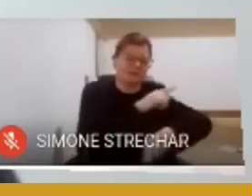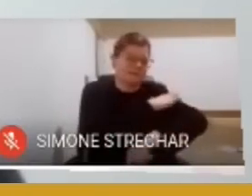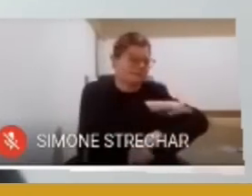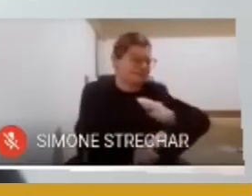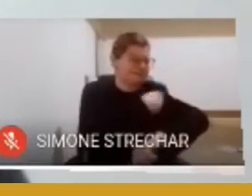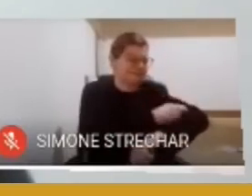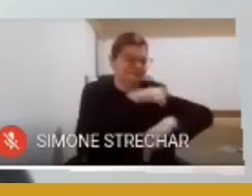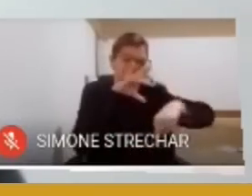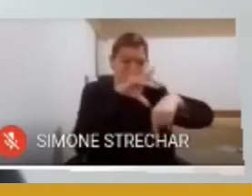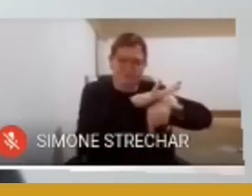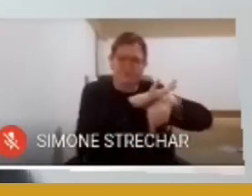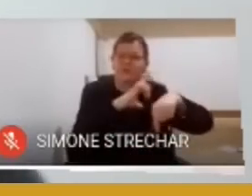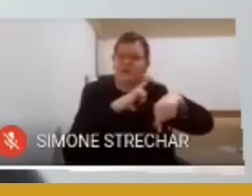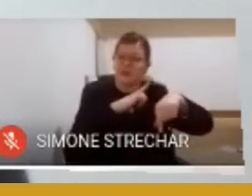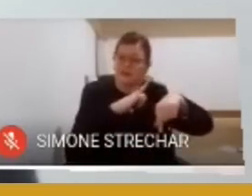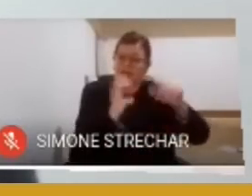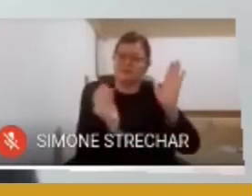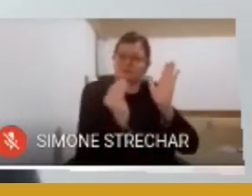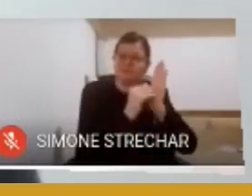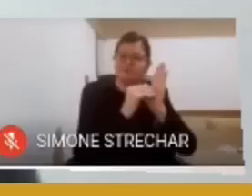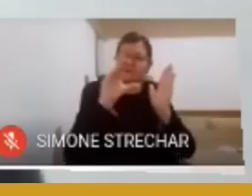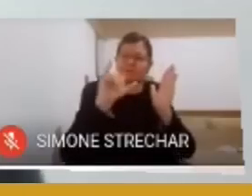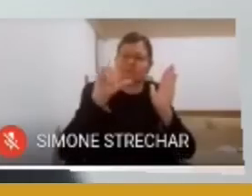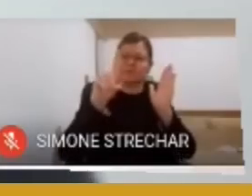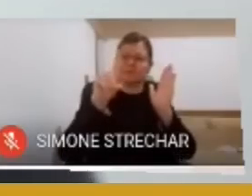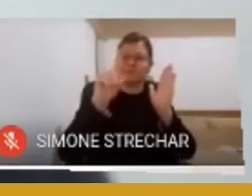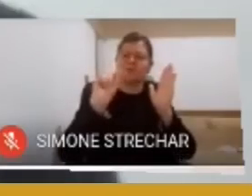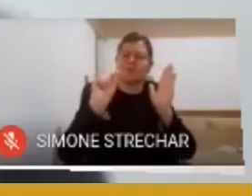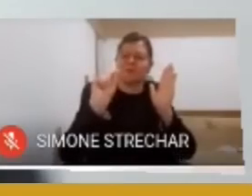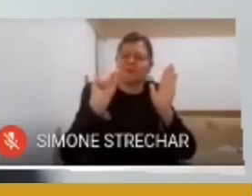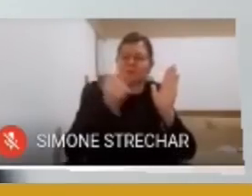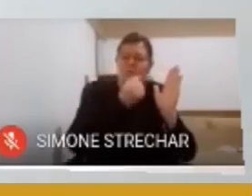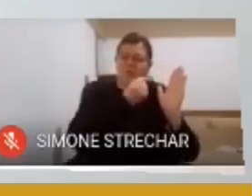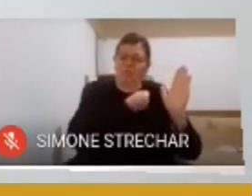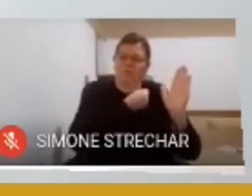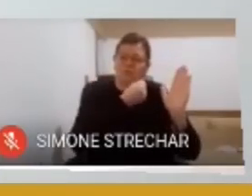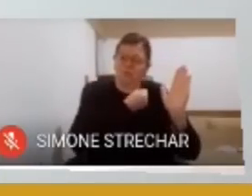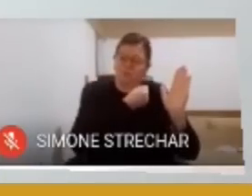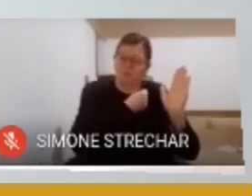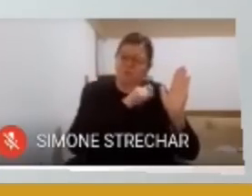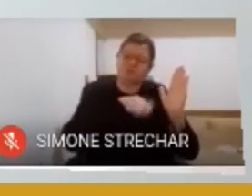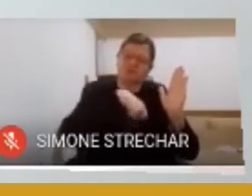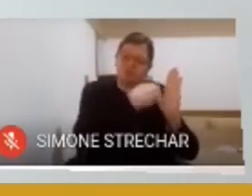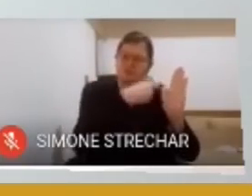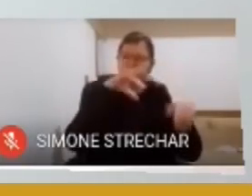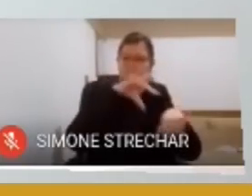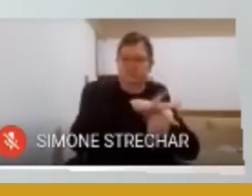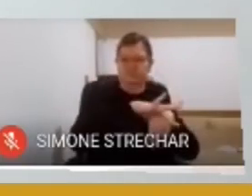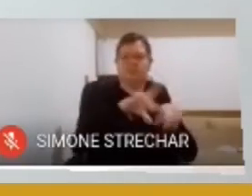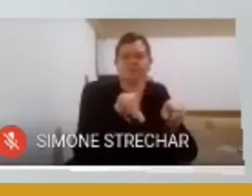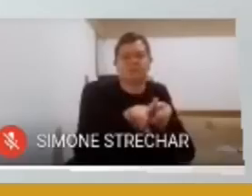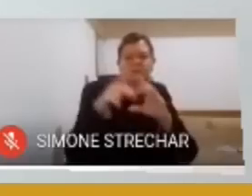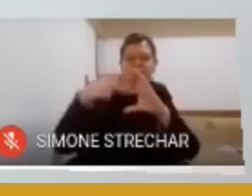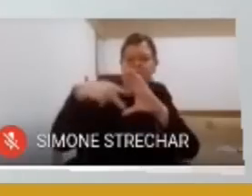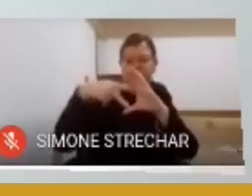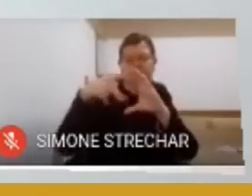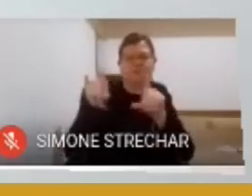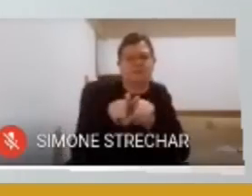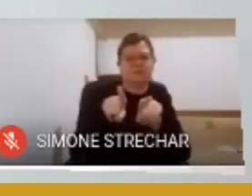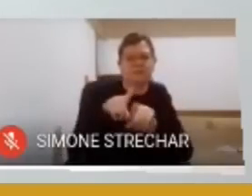um número, que é um desejo, tá? Então, para retomar aqui, nós utilizamos o termo pedofilia de